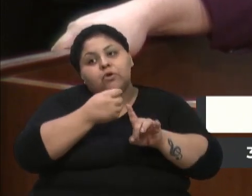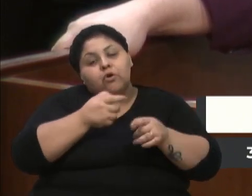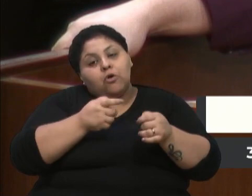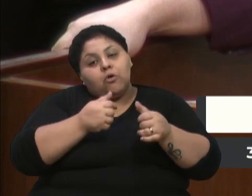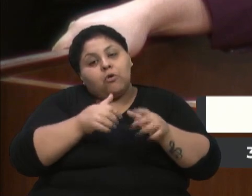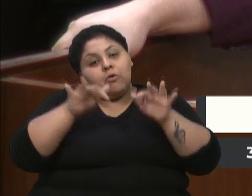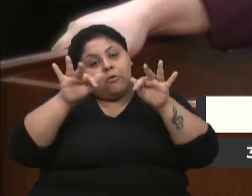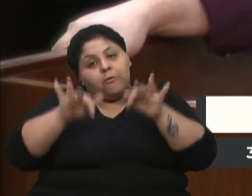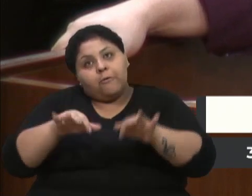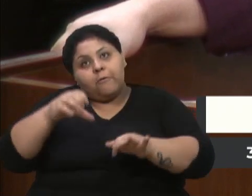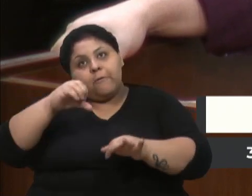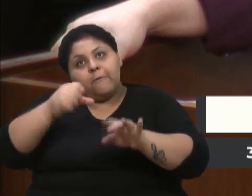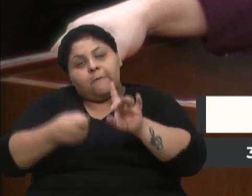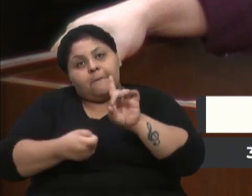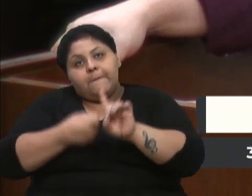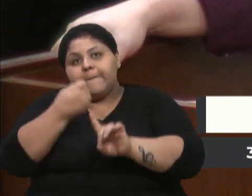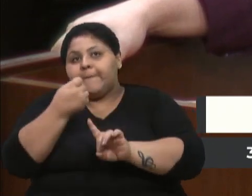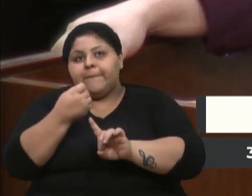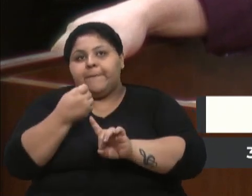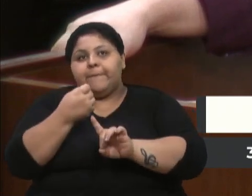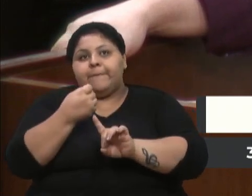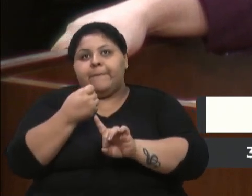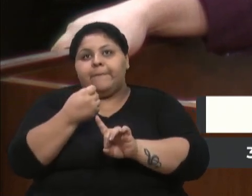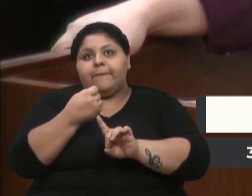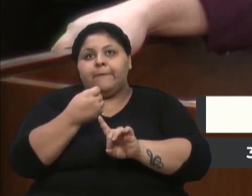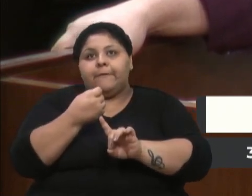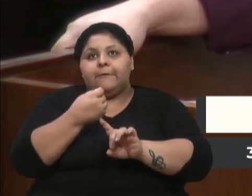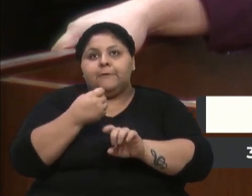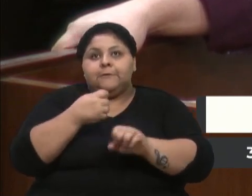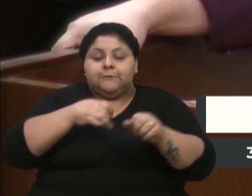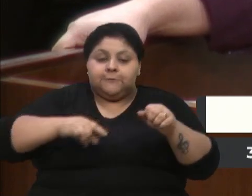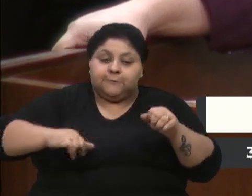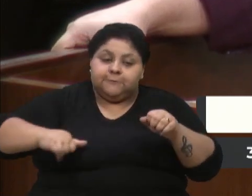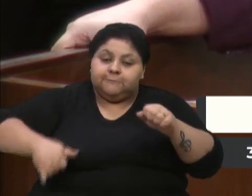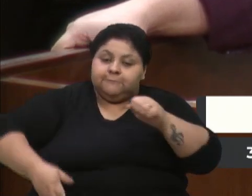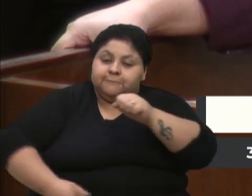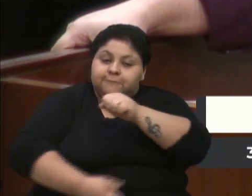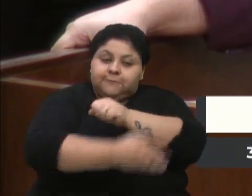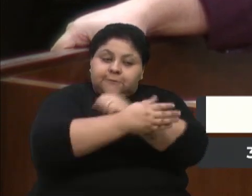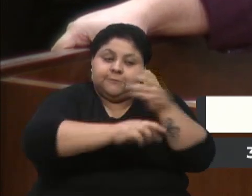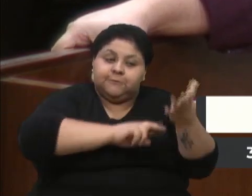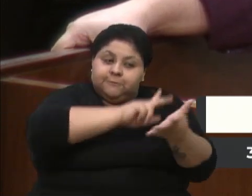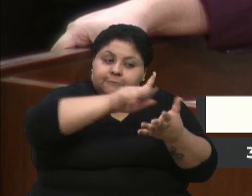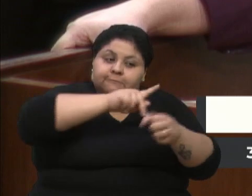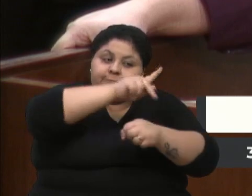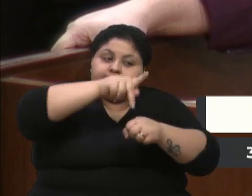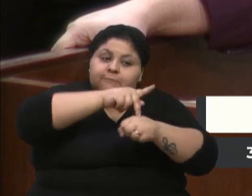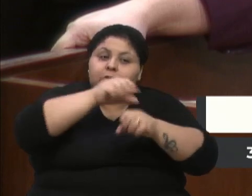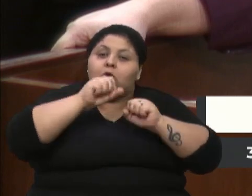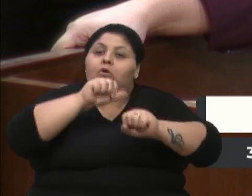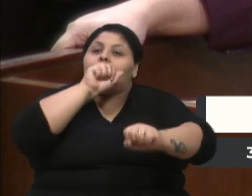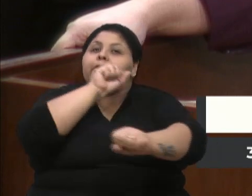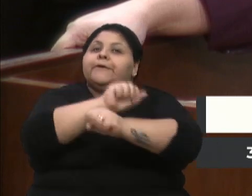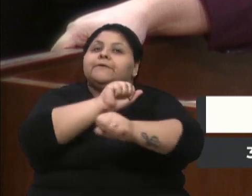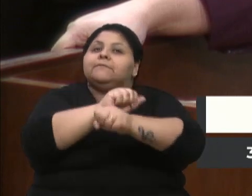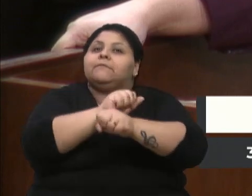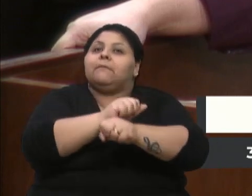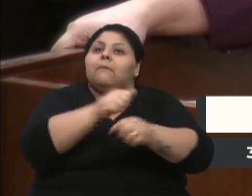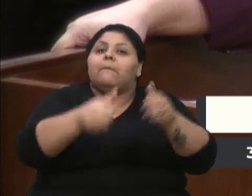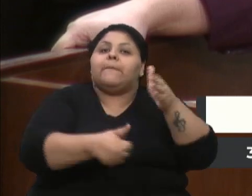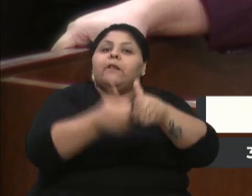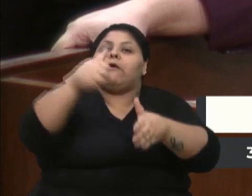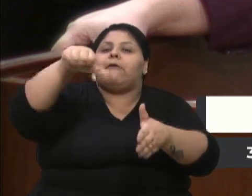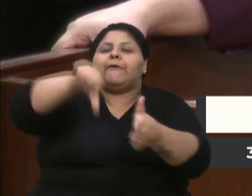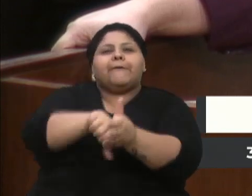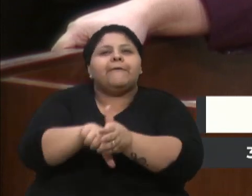que passou 7 fora do país. O que a gente vai esperar desse governo? É o quanto pior, melhor? É